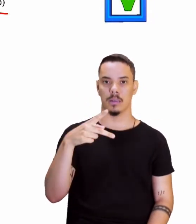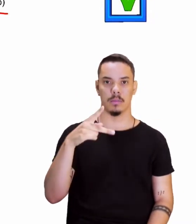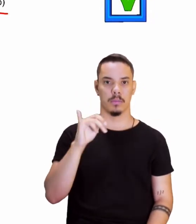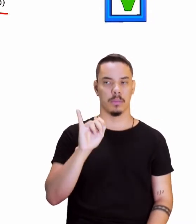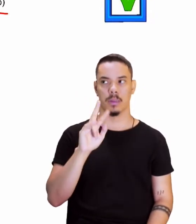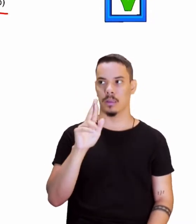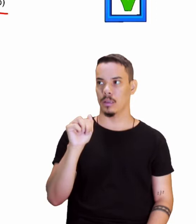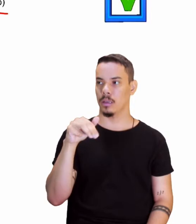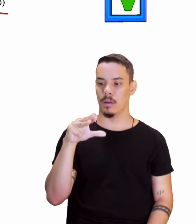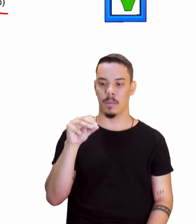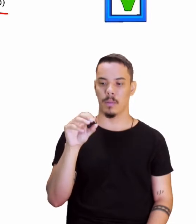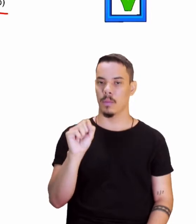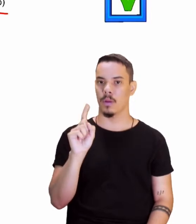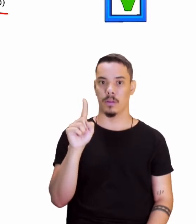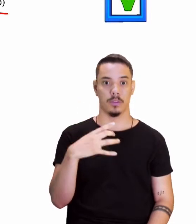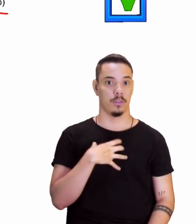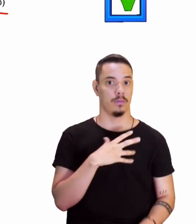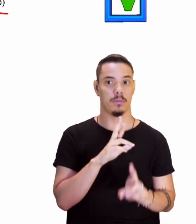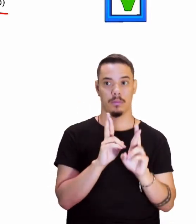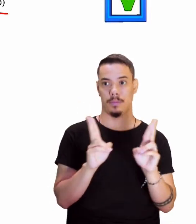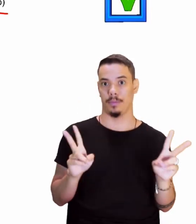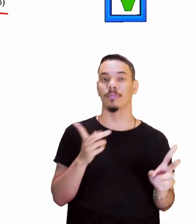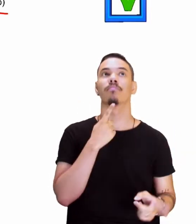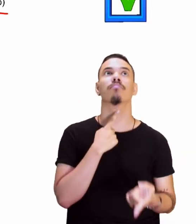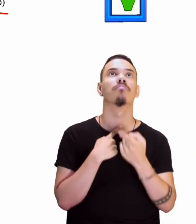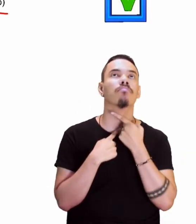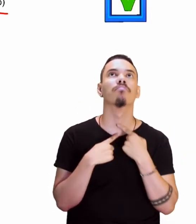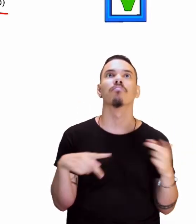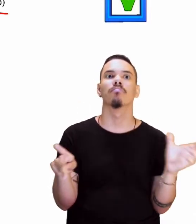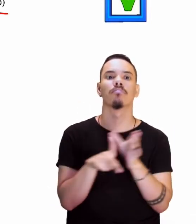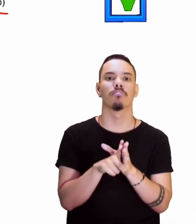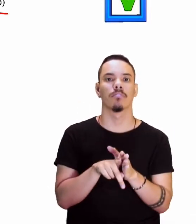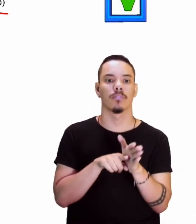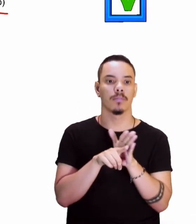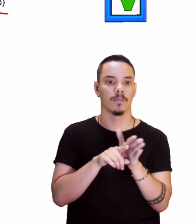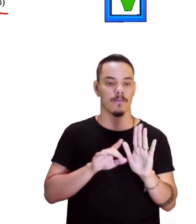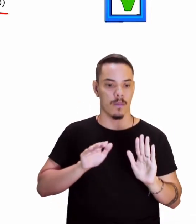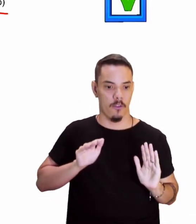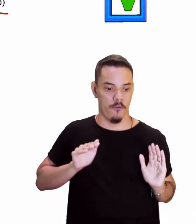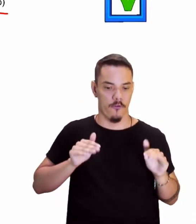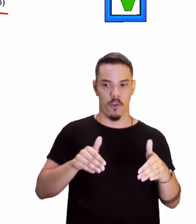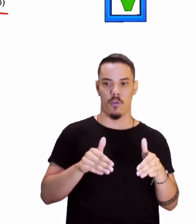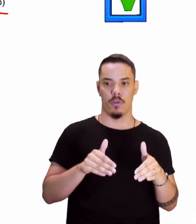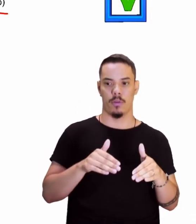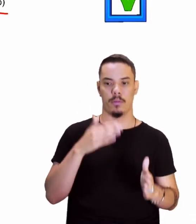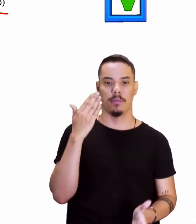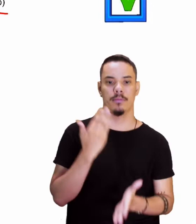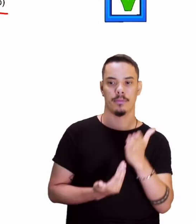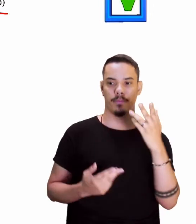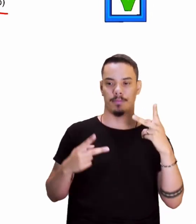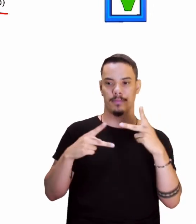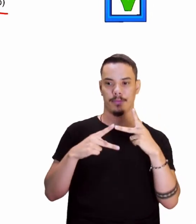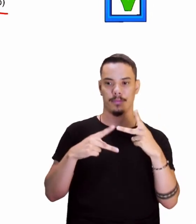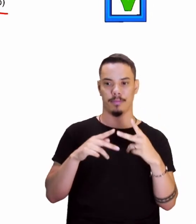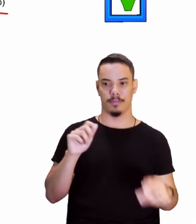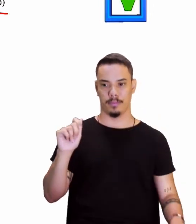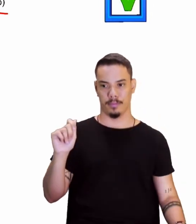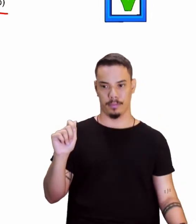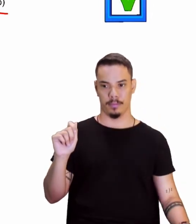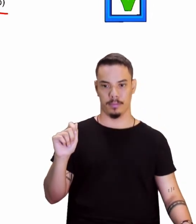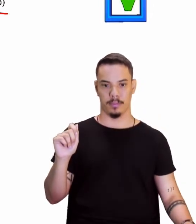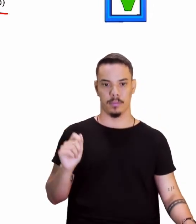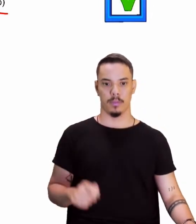sentido diferente, no sentido de desejar, almejar, de pretender. Então, ele pede a preposição a.